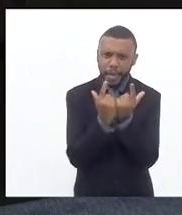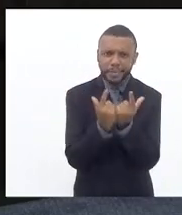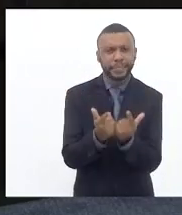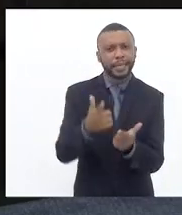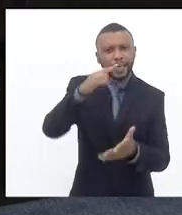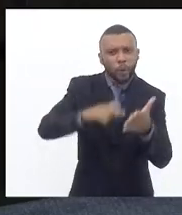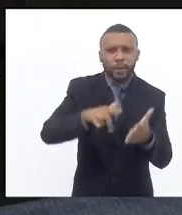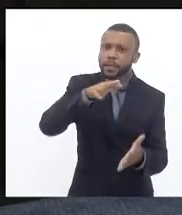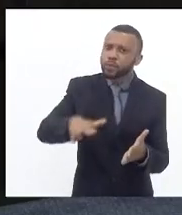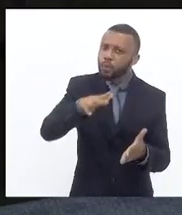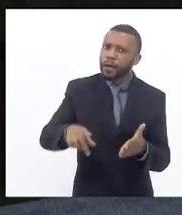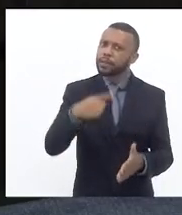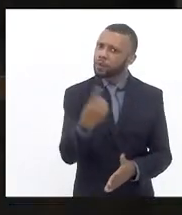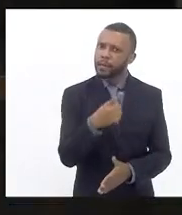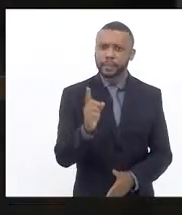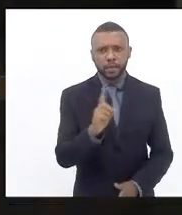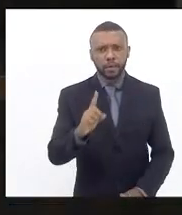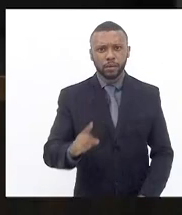bom obrigado